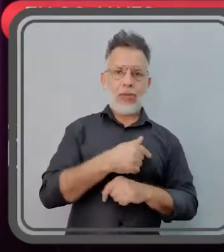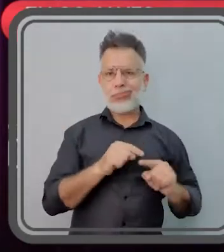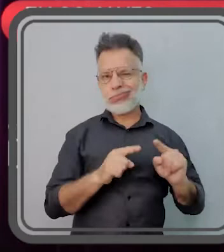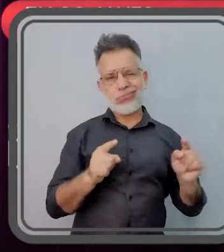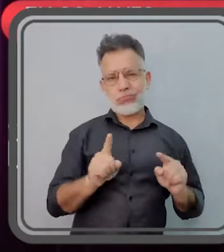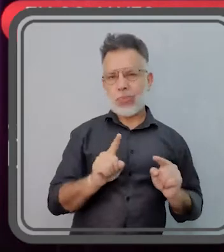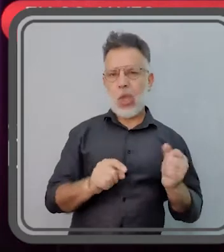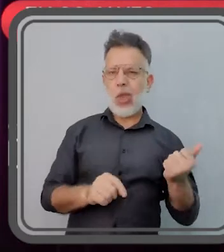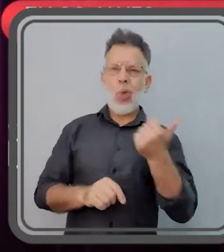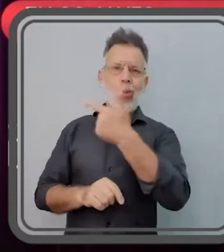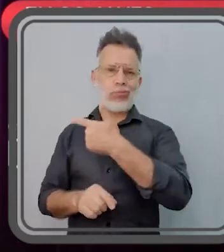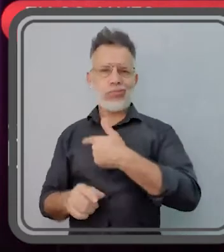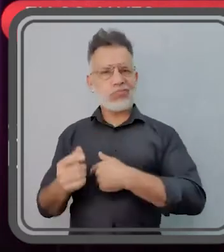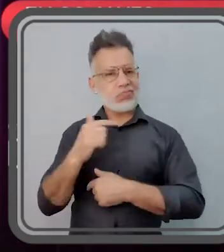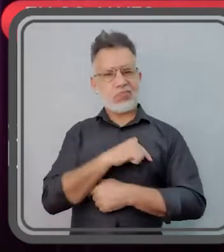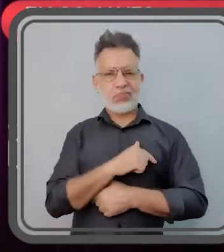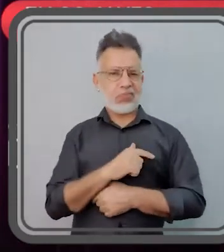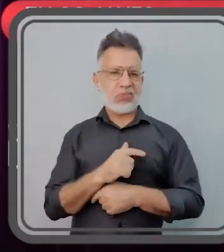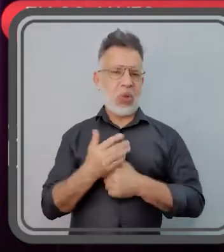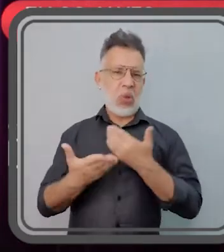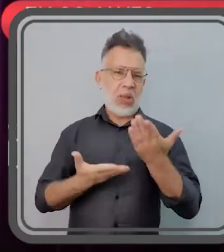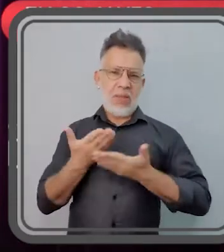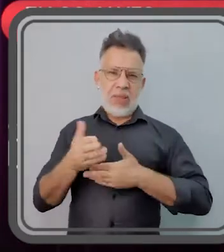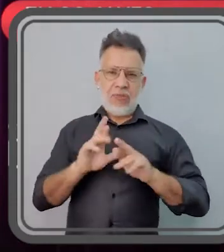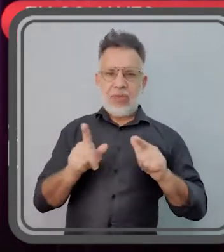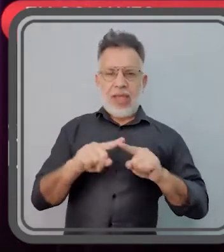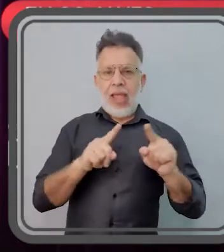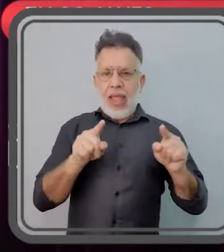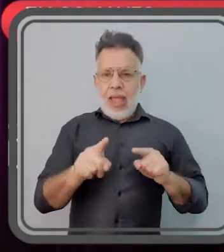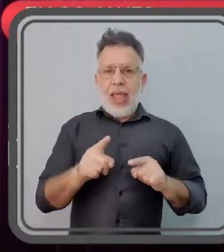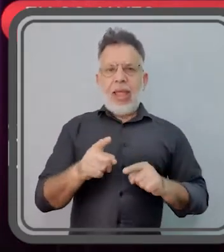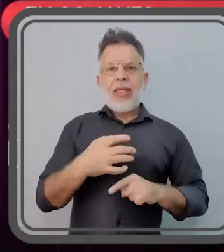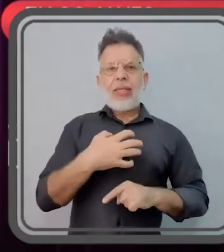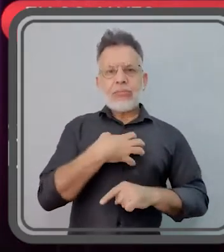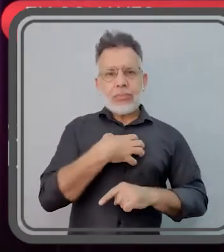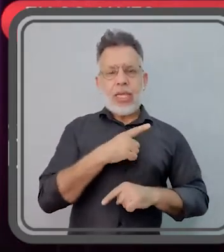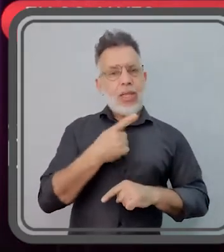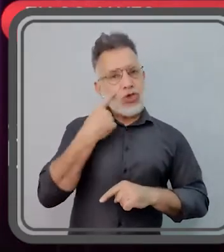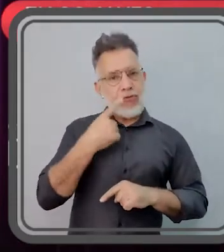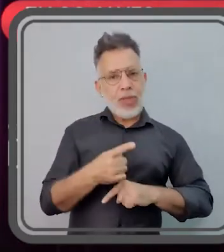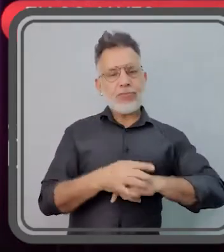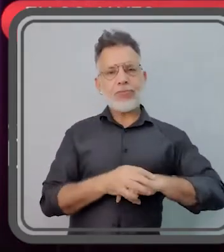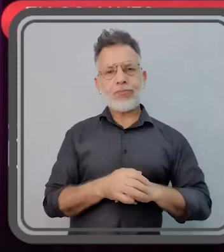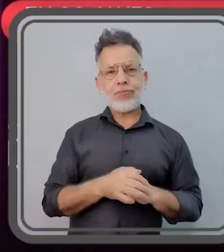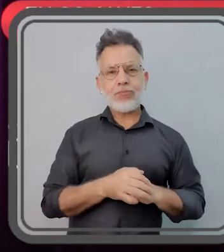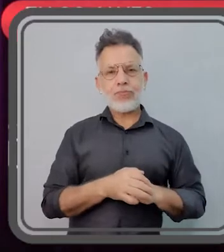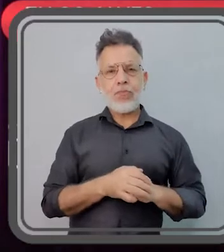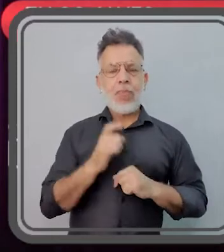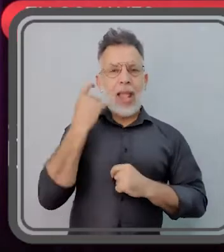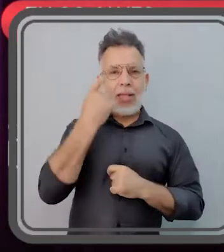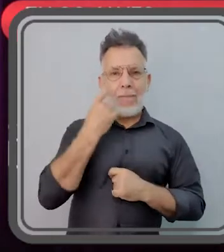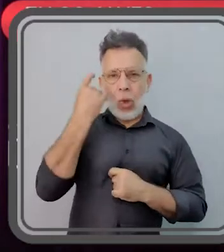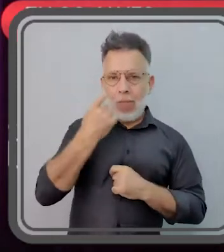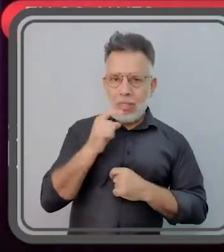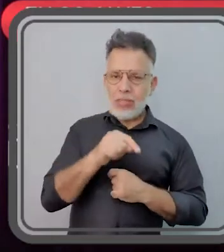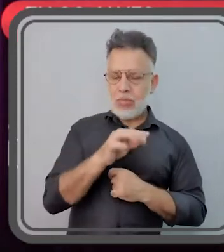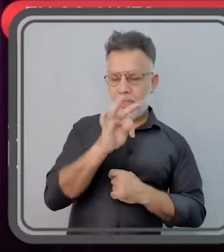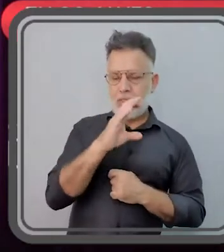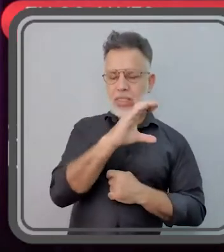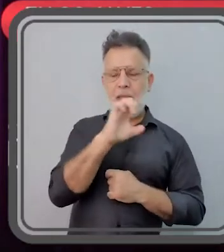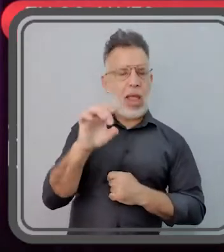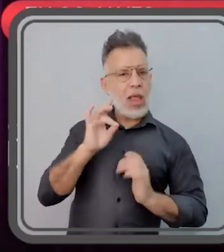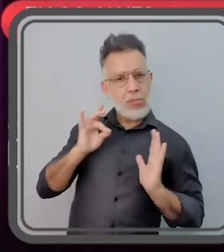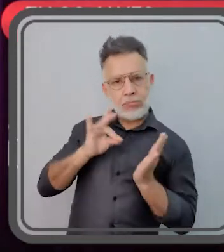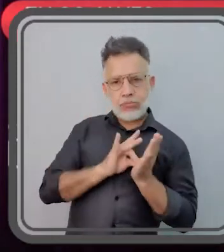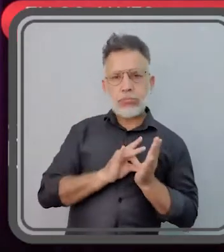outra... algum tipo de tratamento diferenciado. Então, acho que essa consistência que a gente vê, essa preocupação da TCS é muito